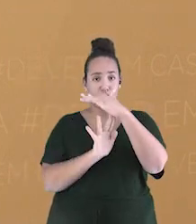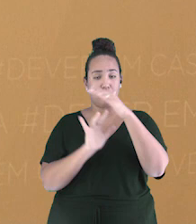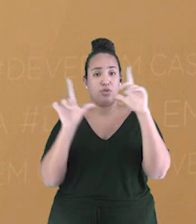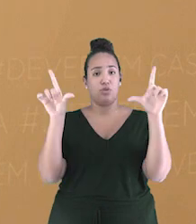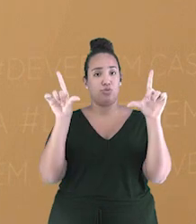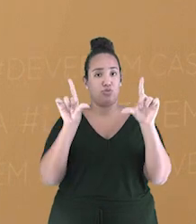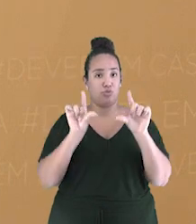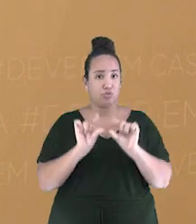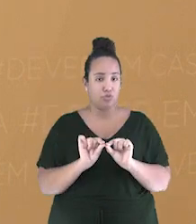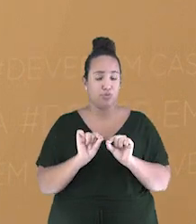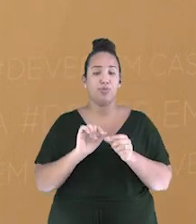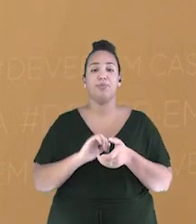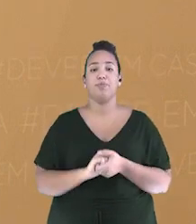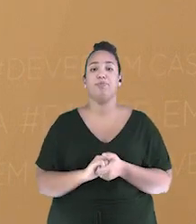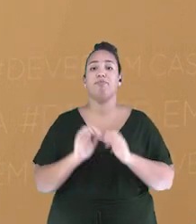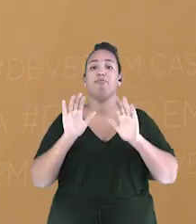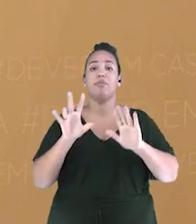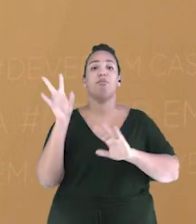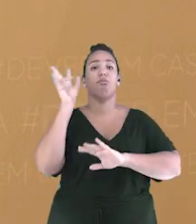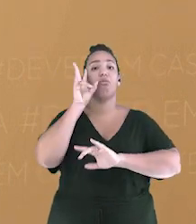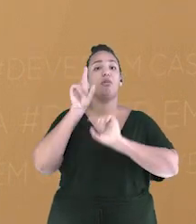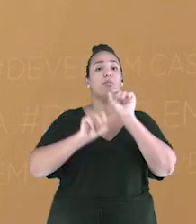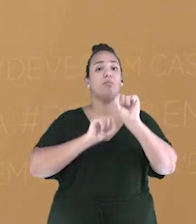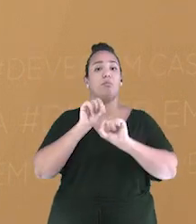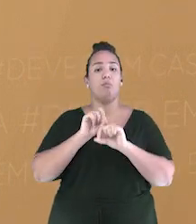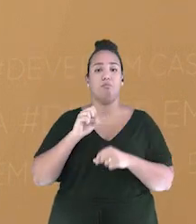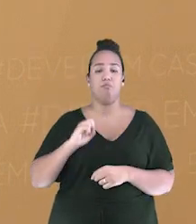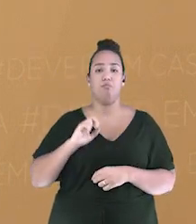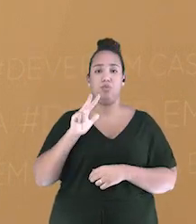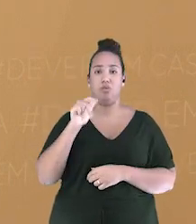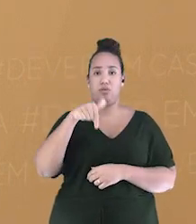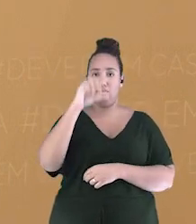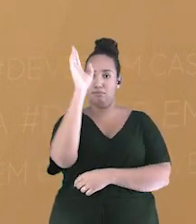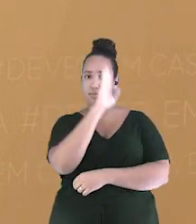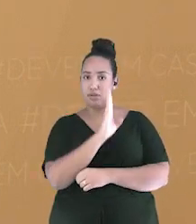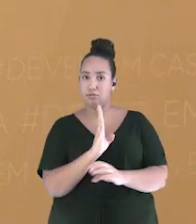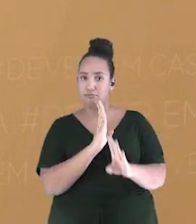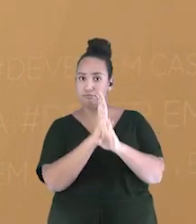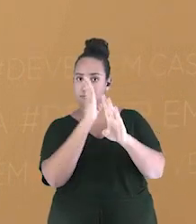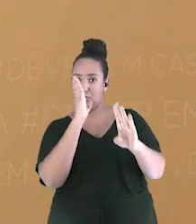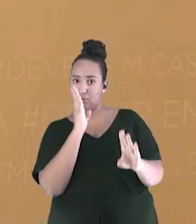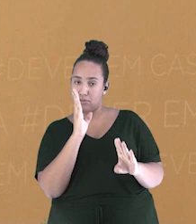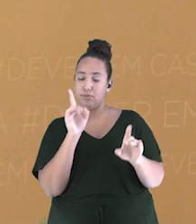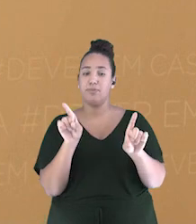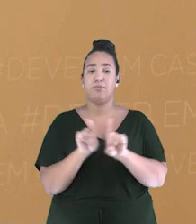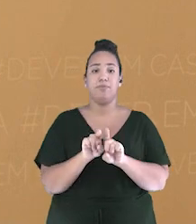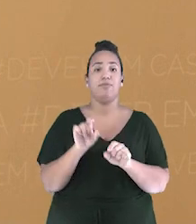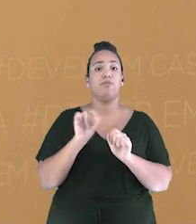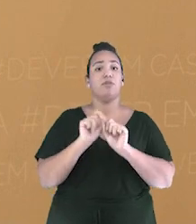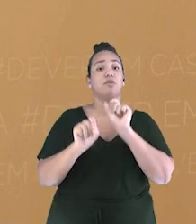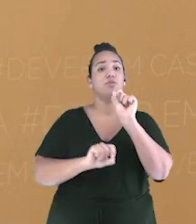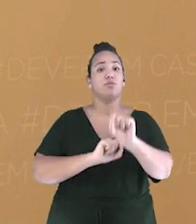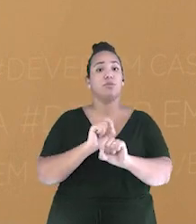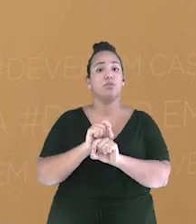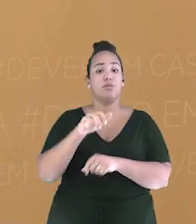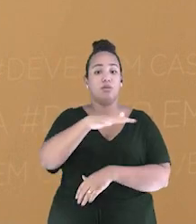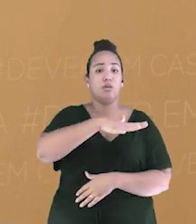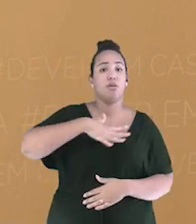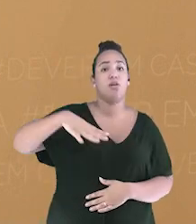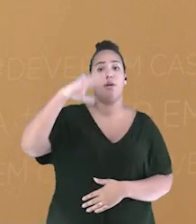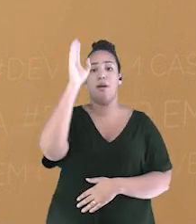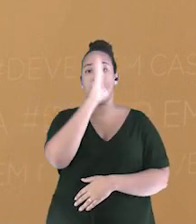migratório. Mas, lembrando que quando Portugal descobriu o Brasil e fez com que o território brasileiro fosse